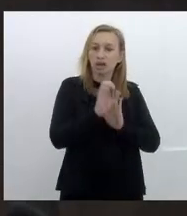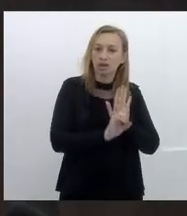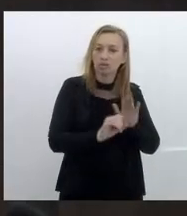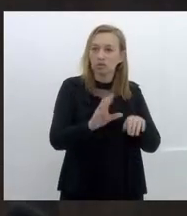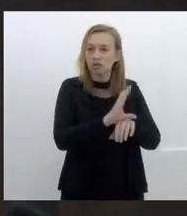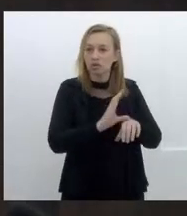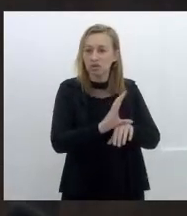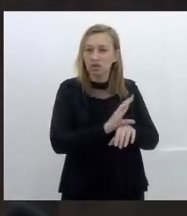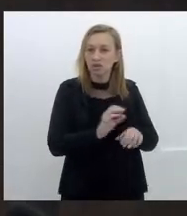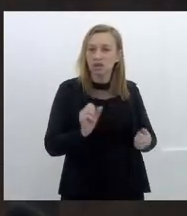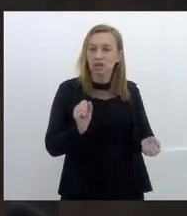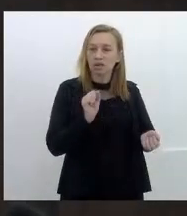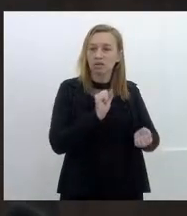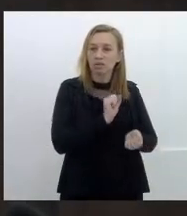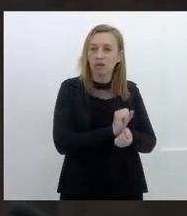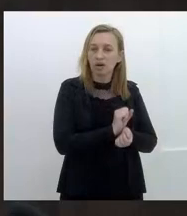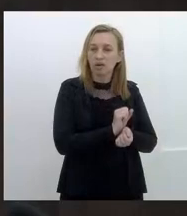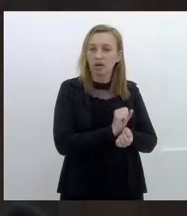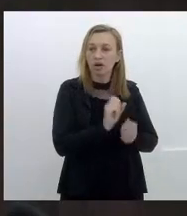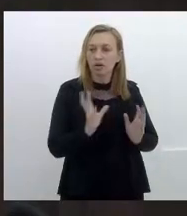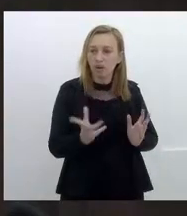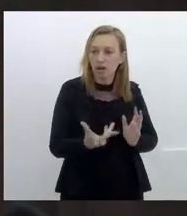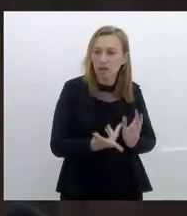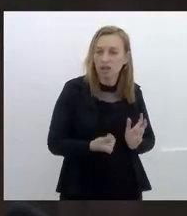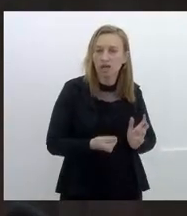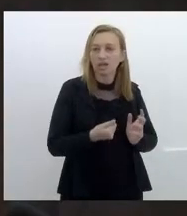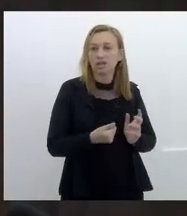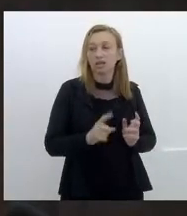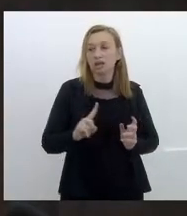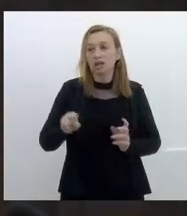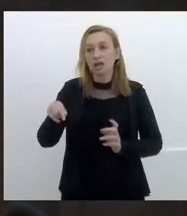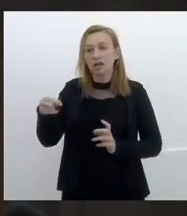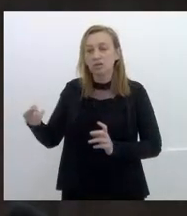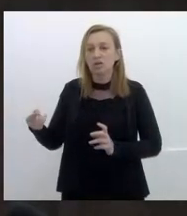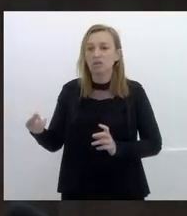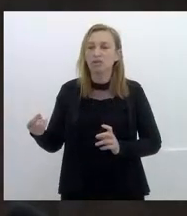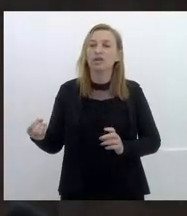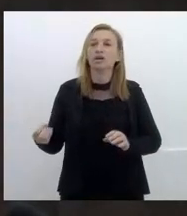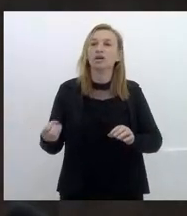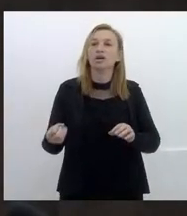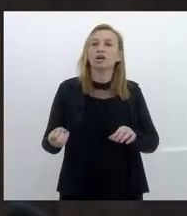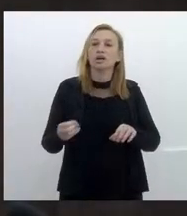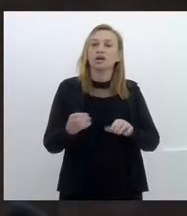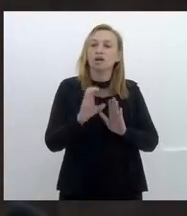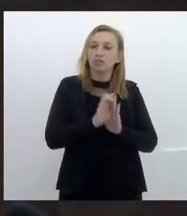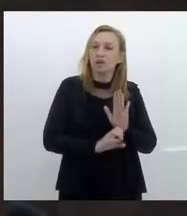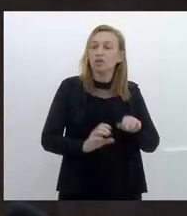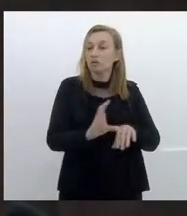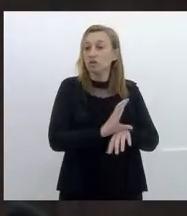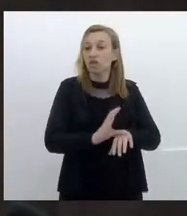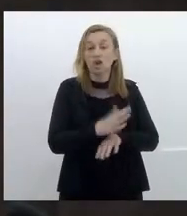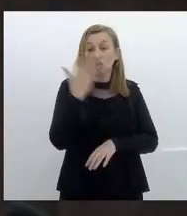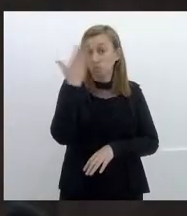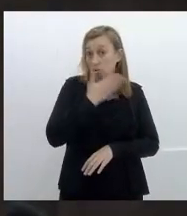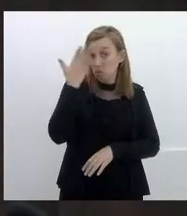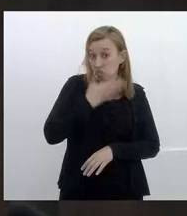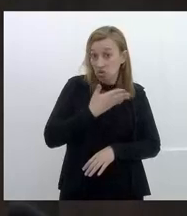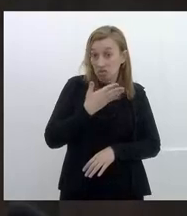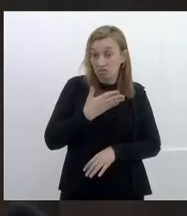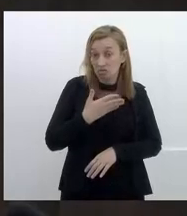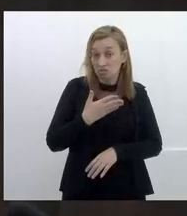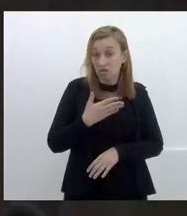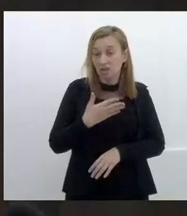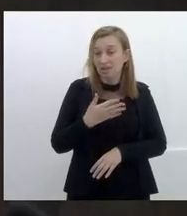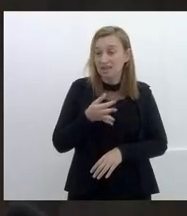constitucional que quebrou a qualidade EA regulamentação da emenda constitucional eu não vi nem nada condicional nem no